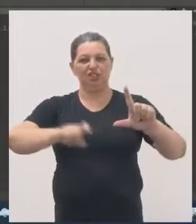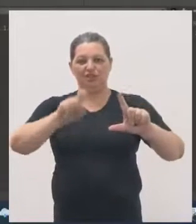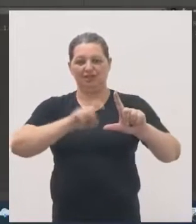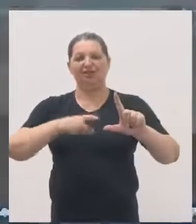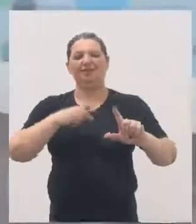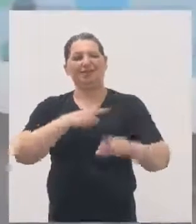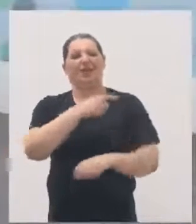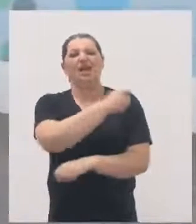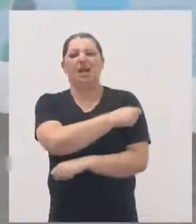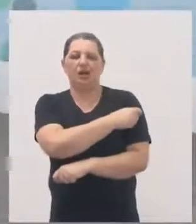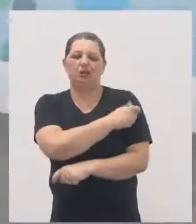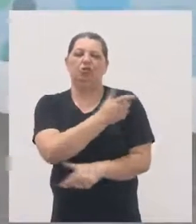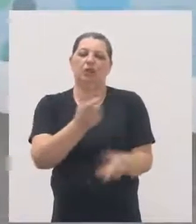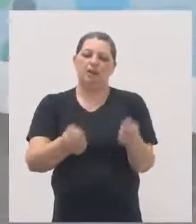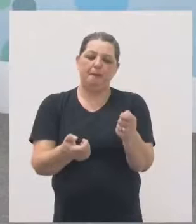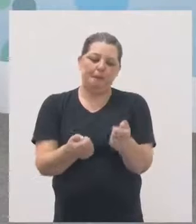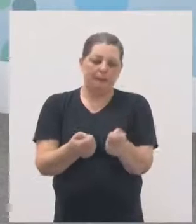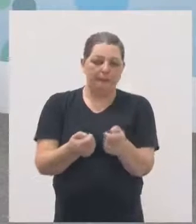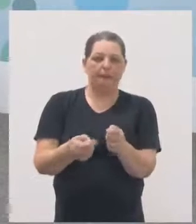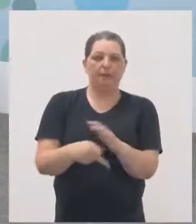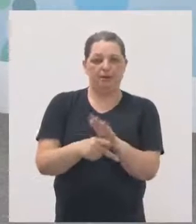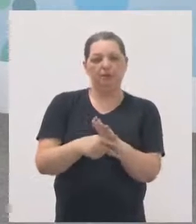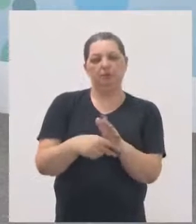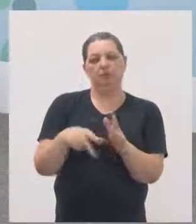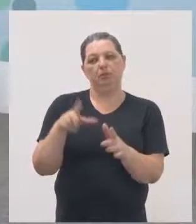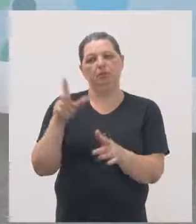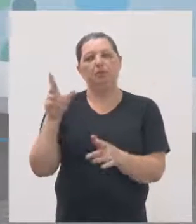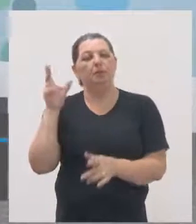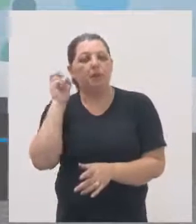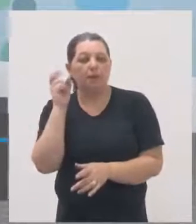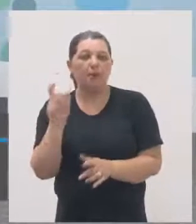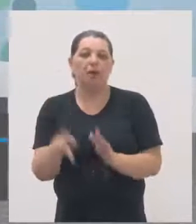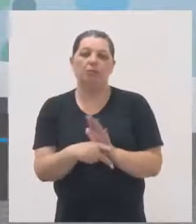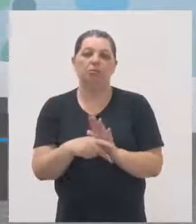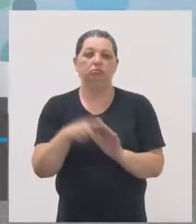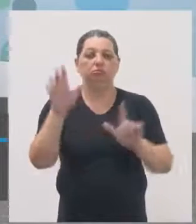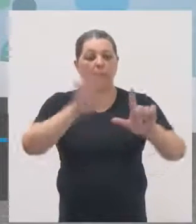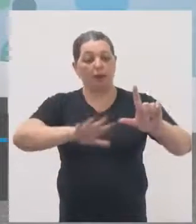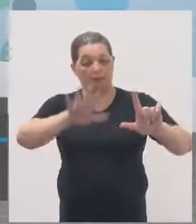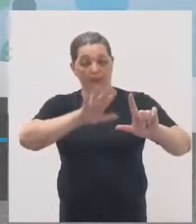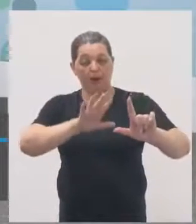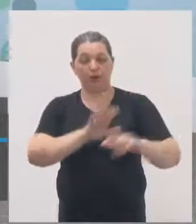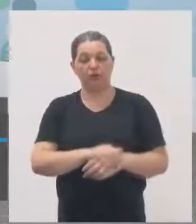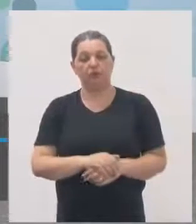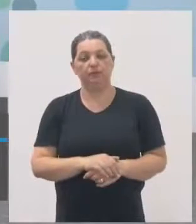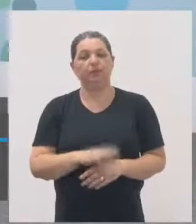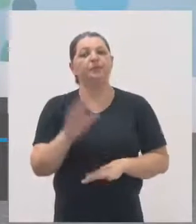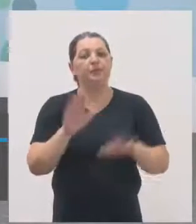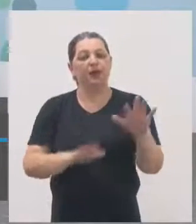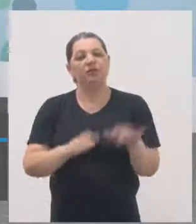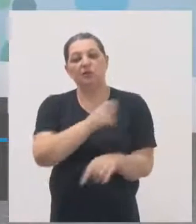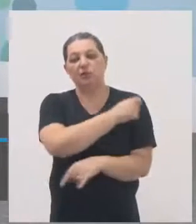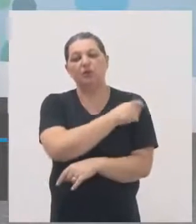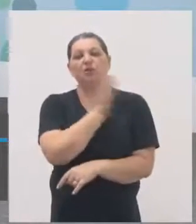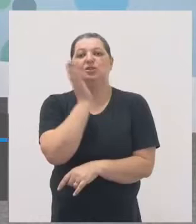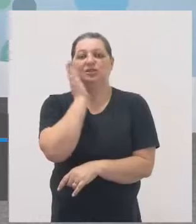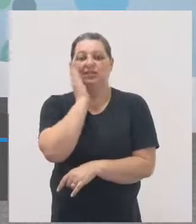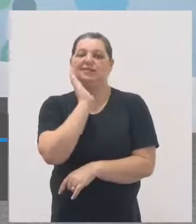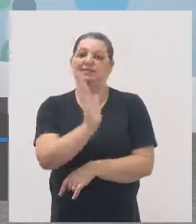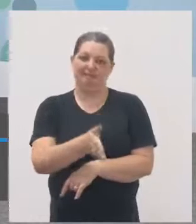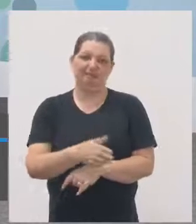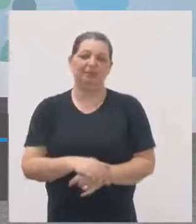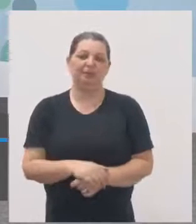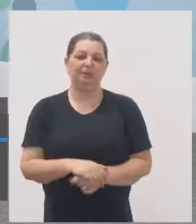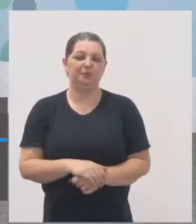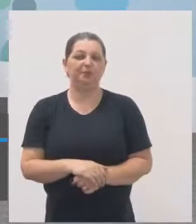né? E trabalha com todo esse processo de captação de áudio, de imagem. Então, às vezes, os alunos aí, eles já estão inseridos, né?